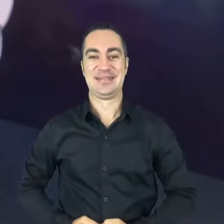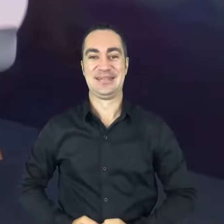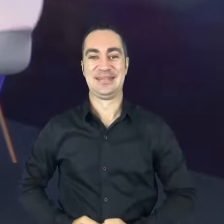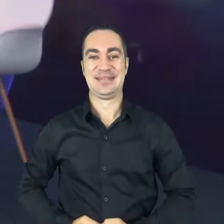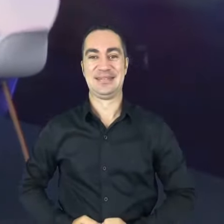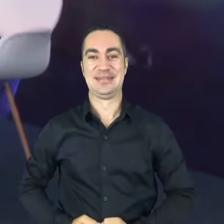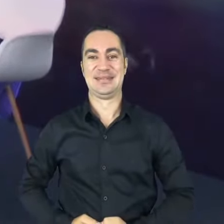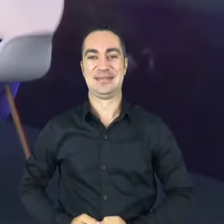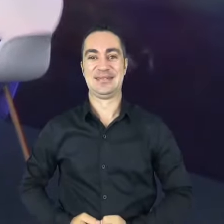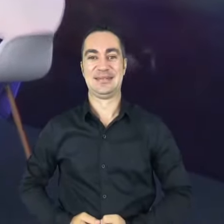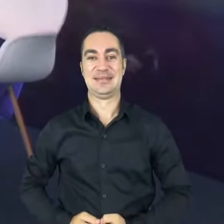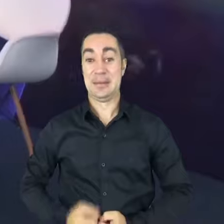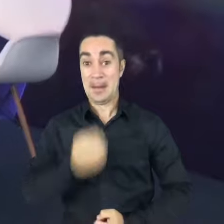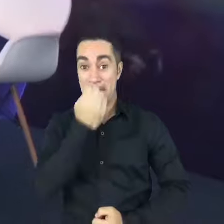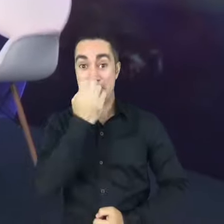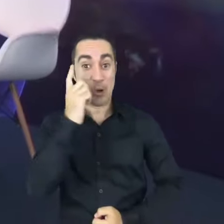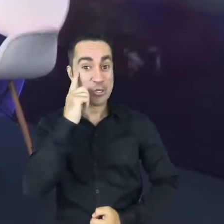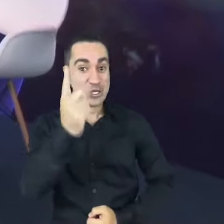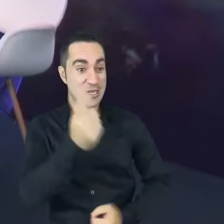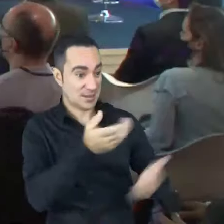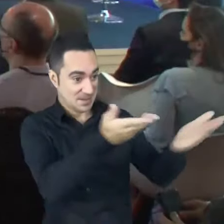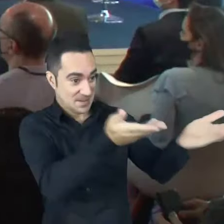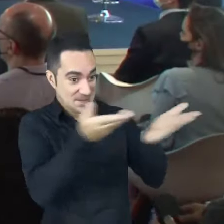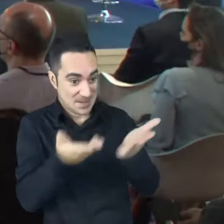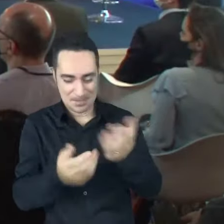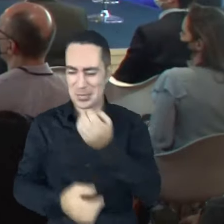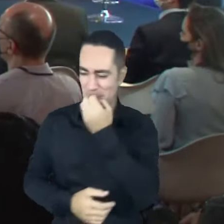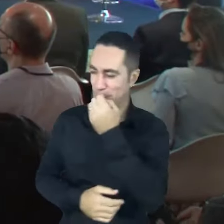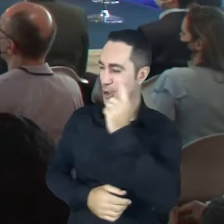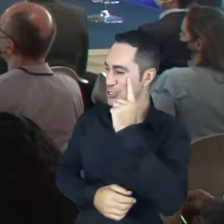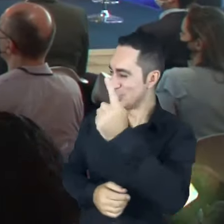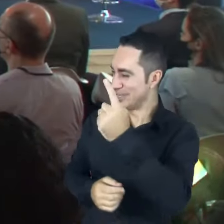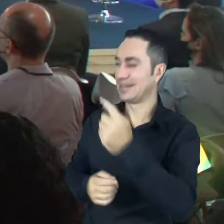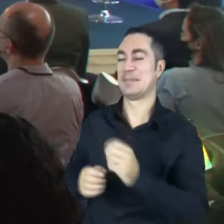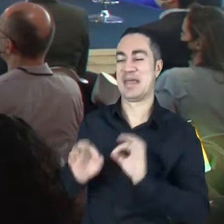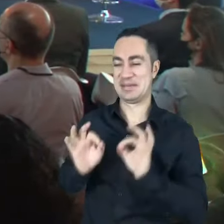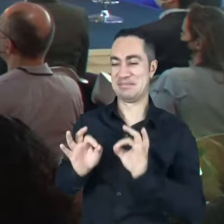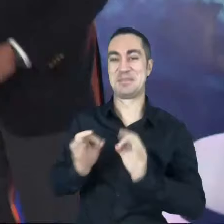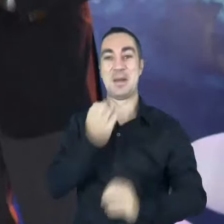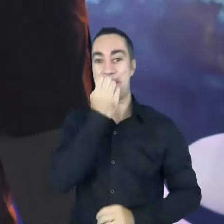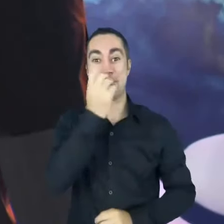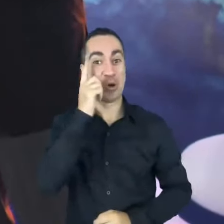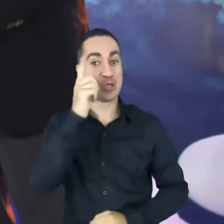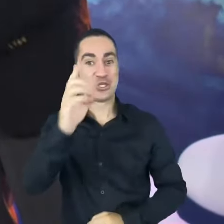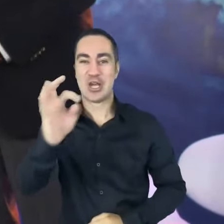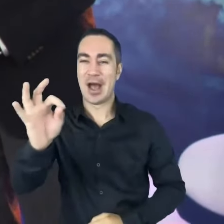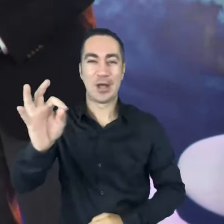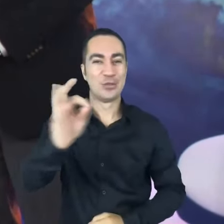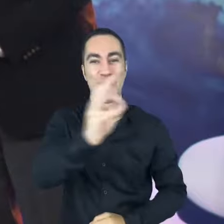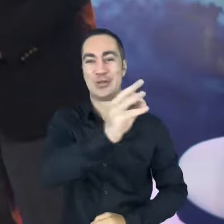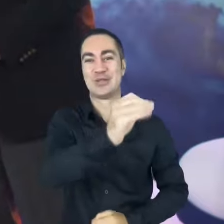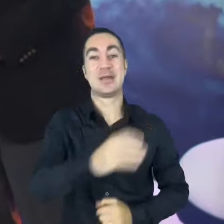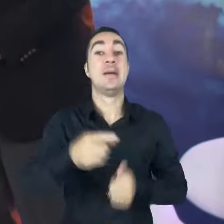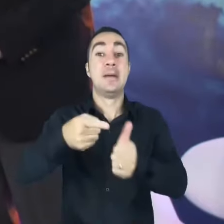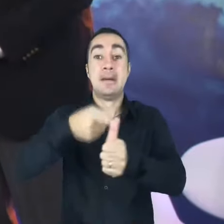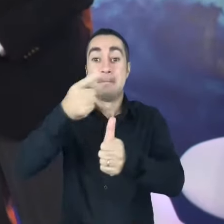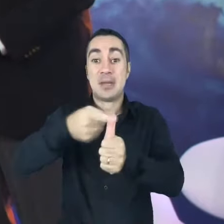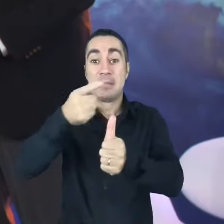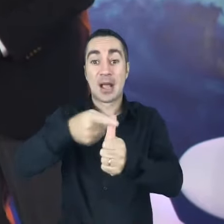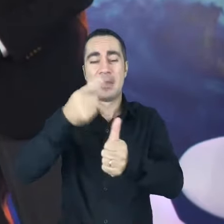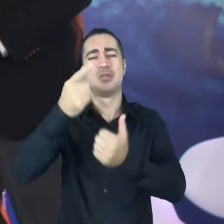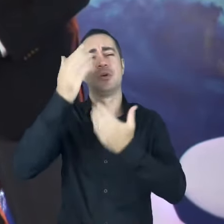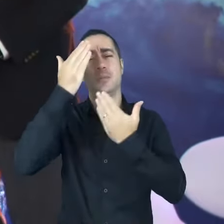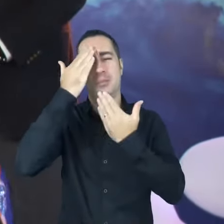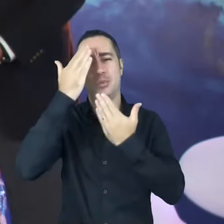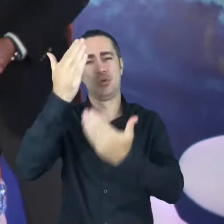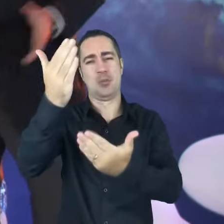Bom dia. Bom dia, Patrícia. Bom dia a todos. Primeiramente, eu queria agradecer a presença de todos